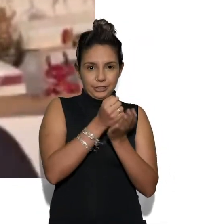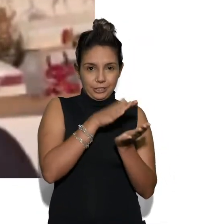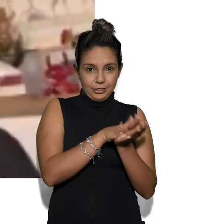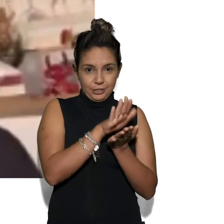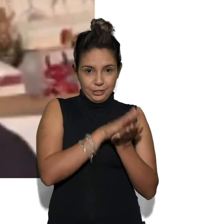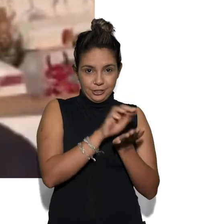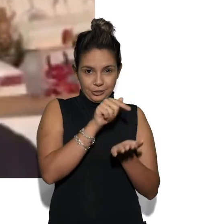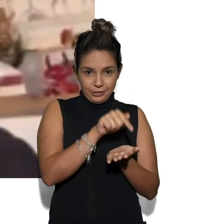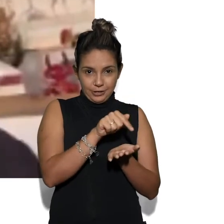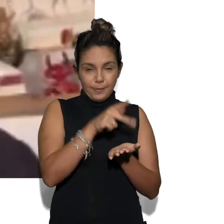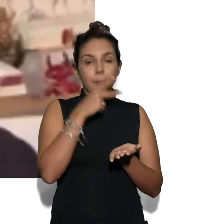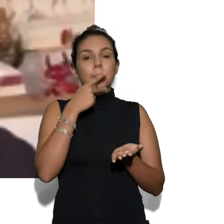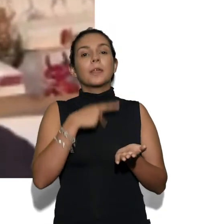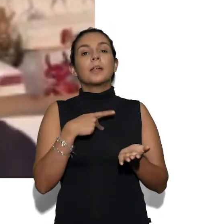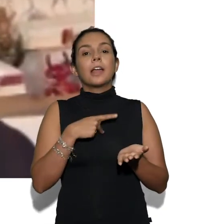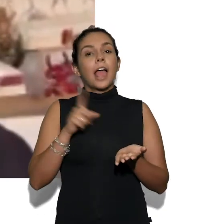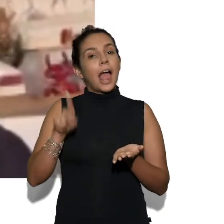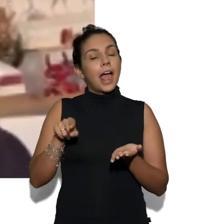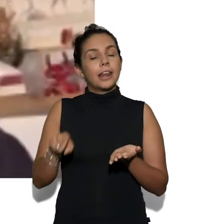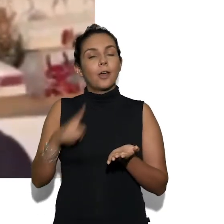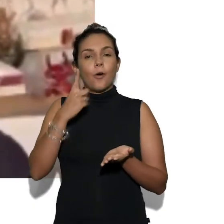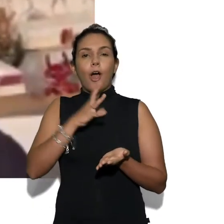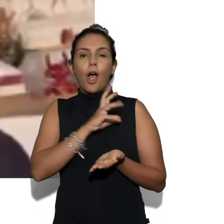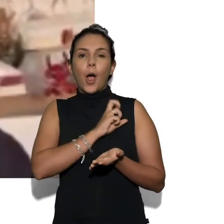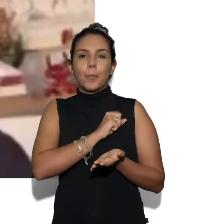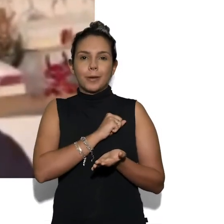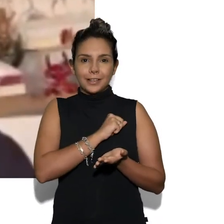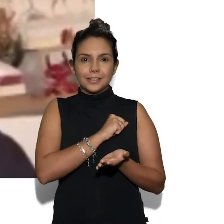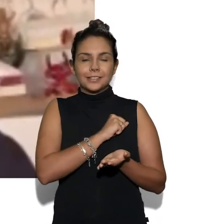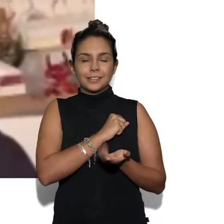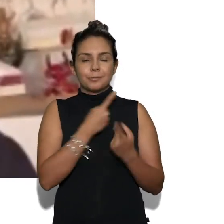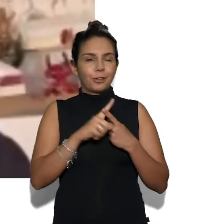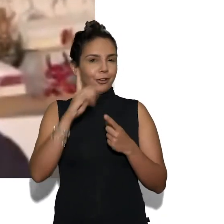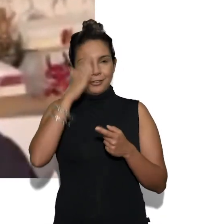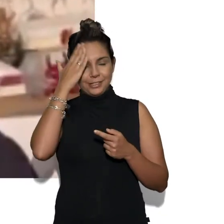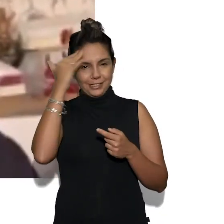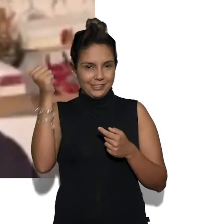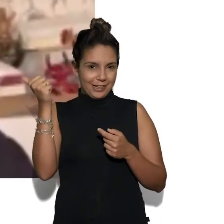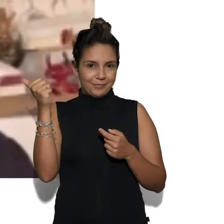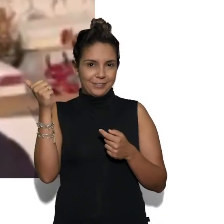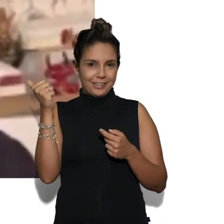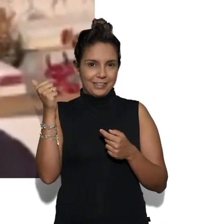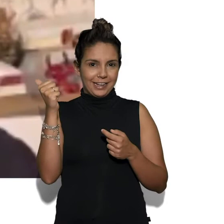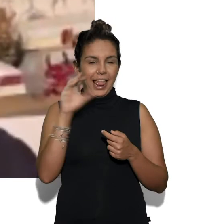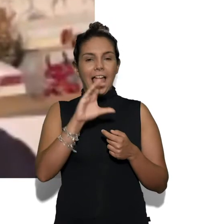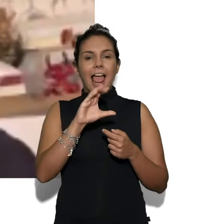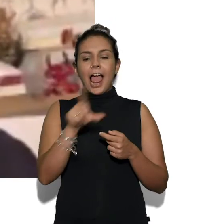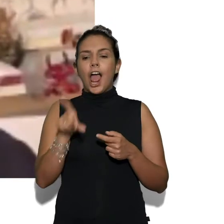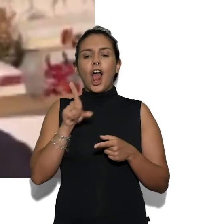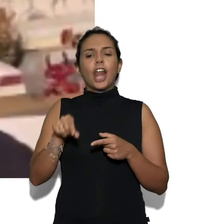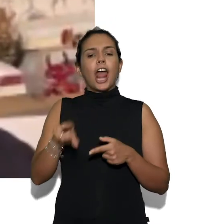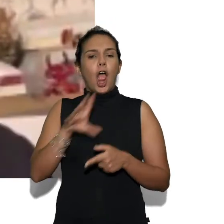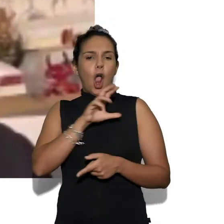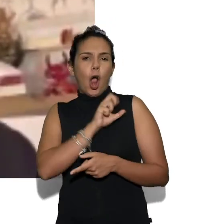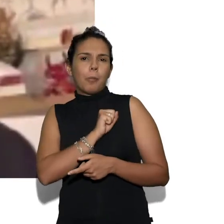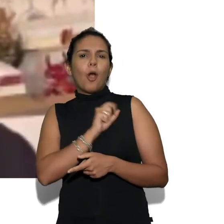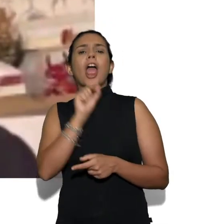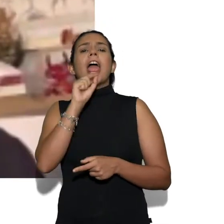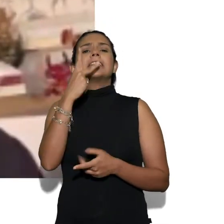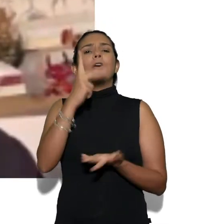Rosário Pedreira, que me dissesse que aquilo era um romance, porque eu não saberia nem classificar, não saberia nem